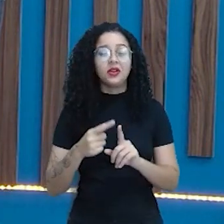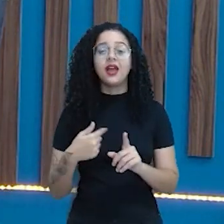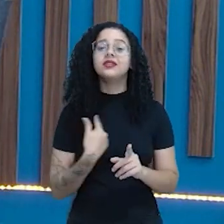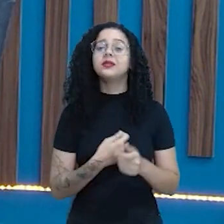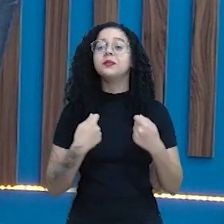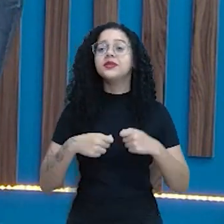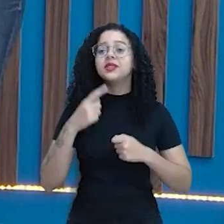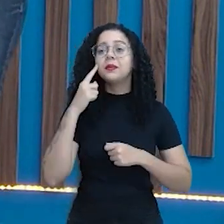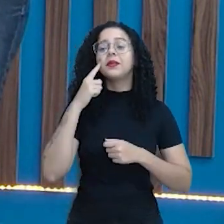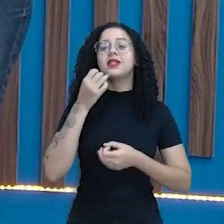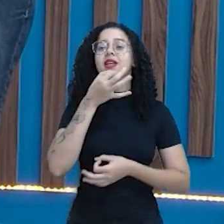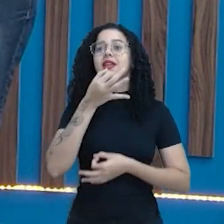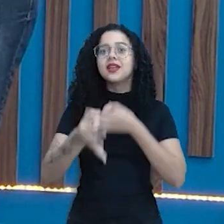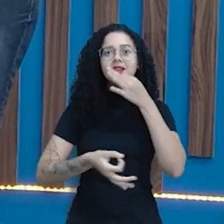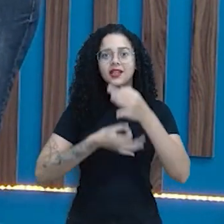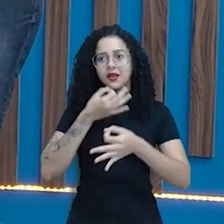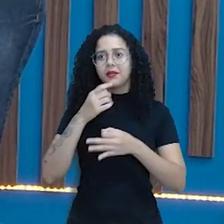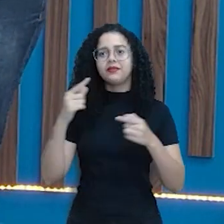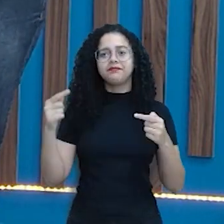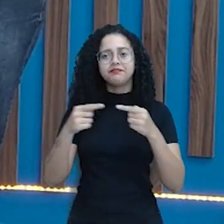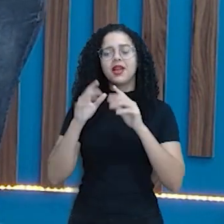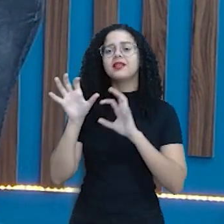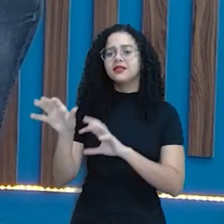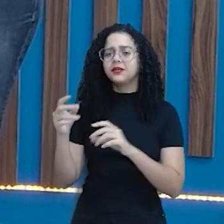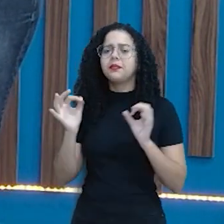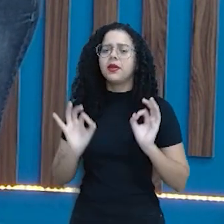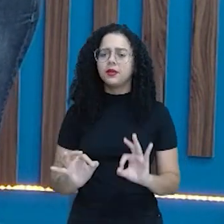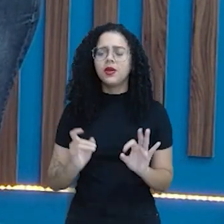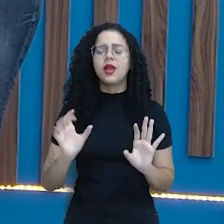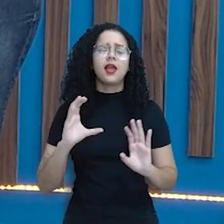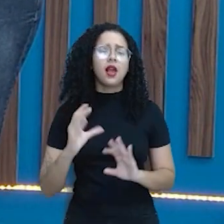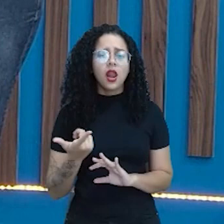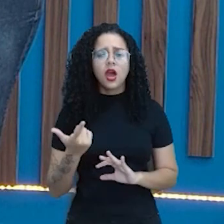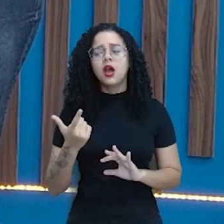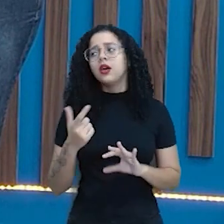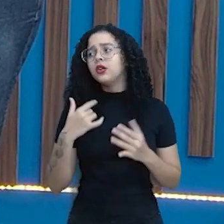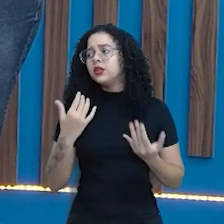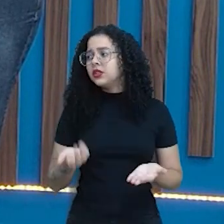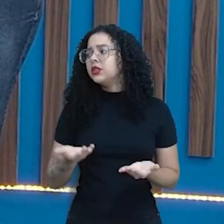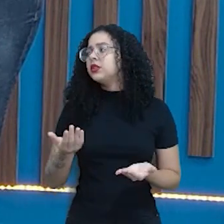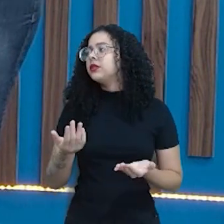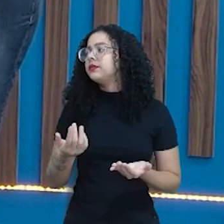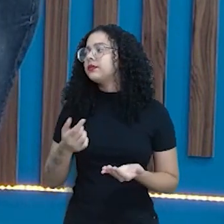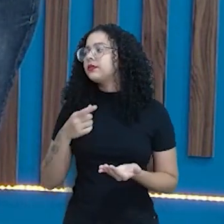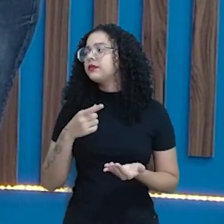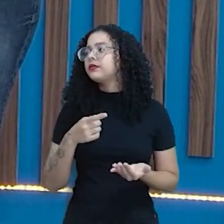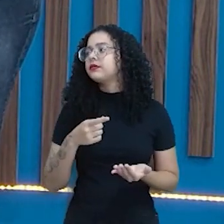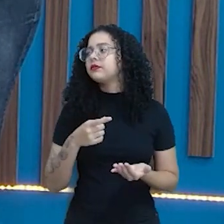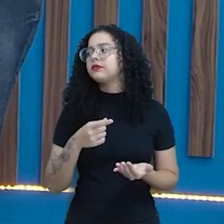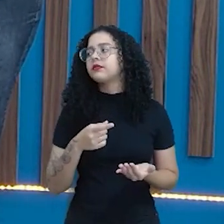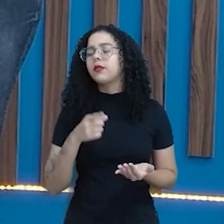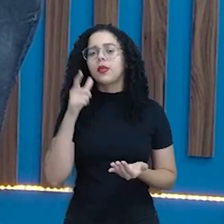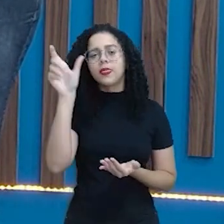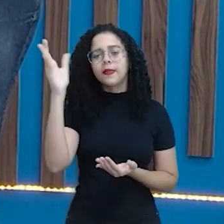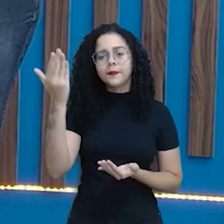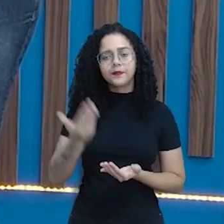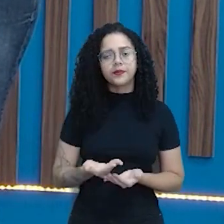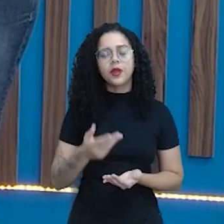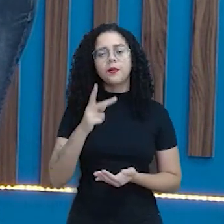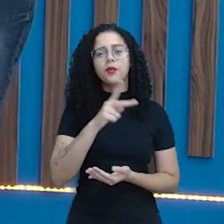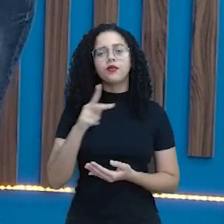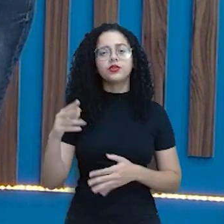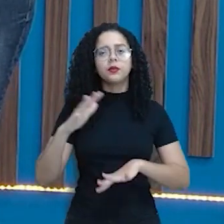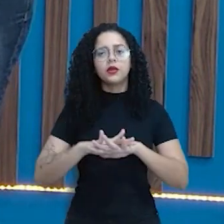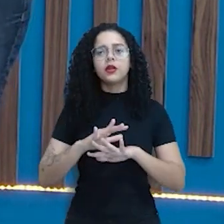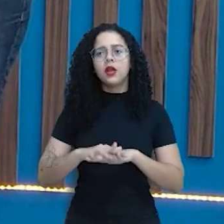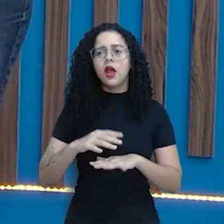precisa pensar criticamente, é nesse sentido mesmo, Tiago. É claro que você precisa de matemática, a probabilidade de algo